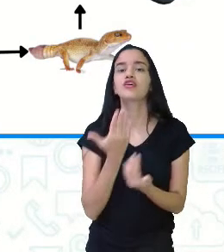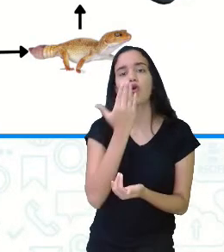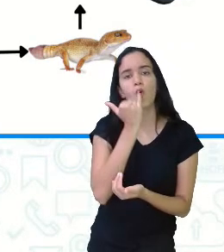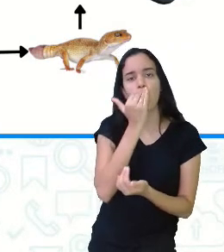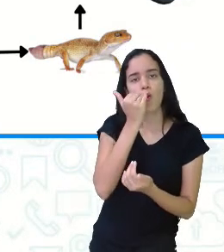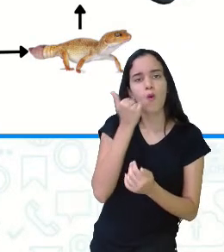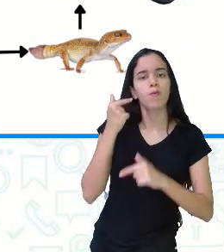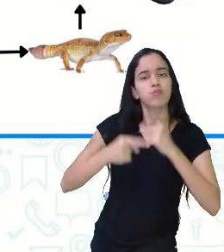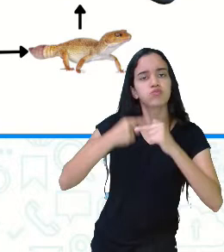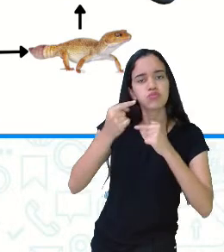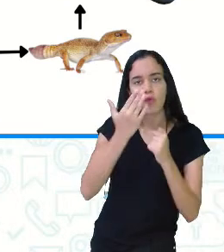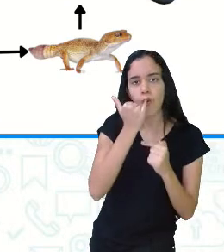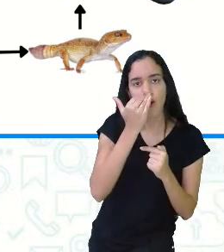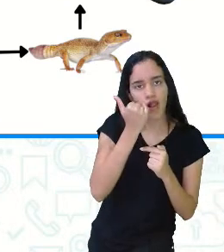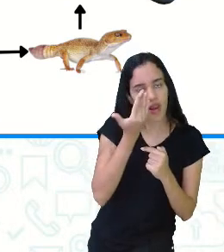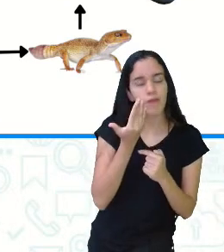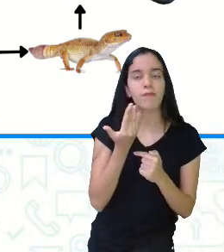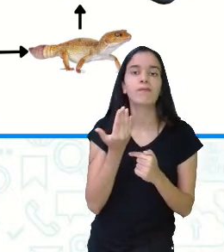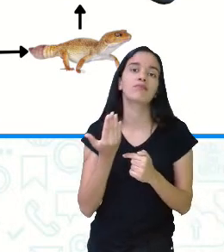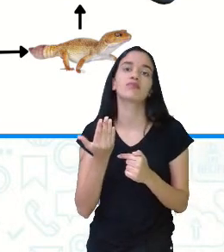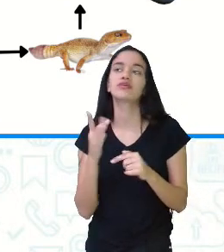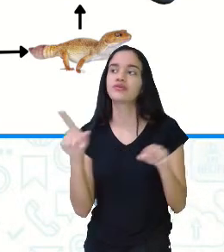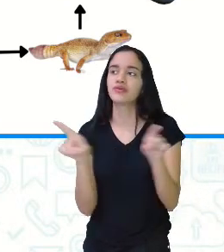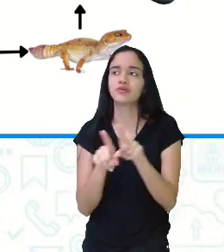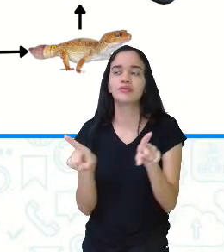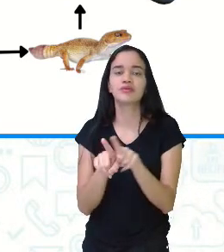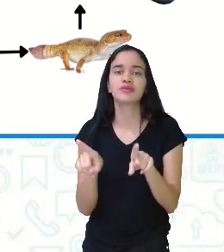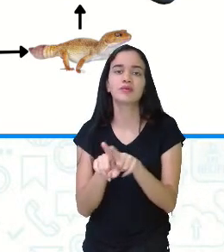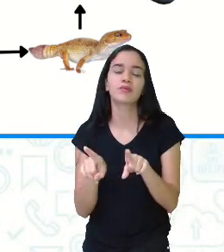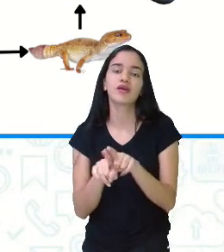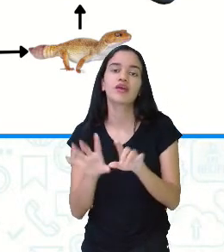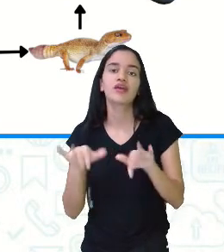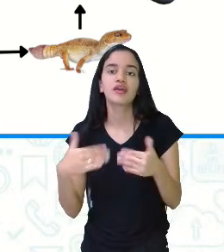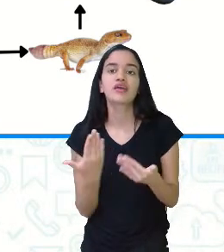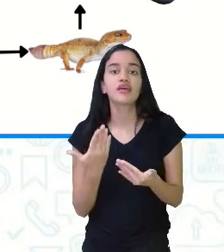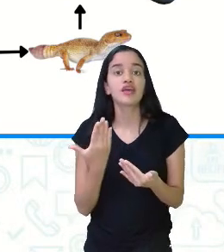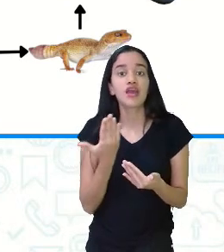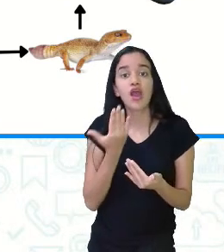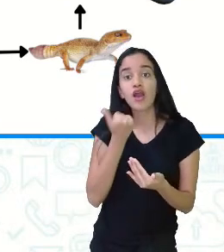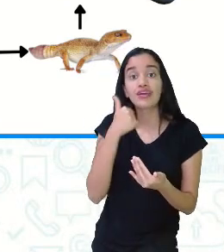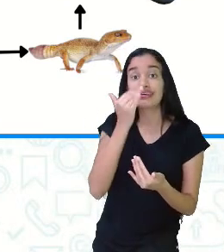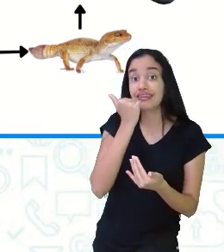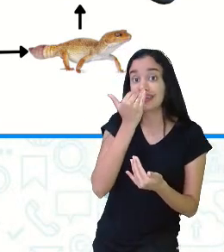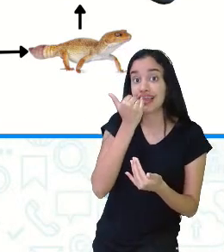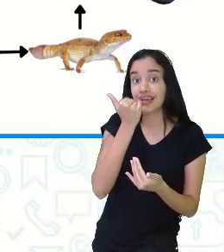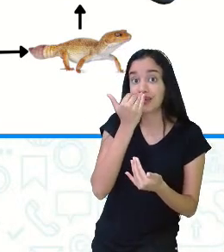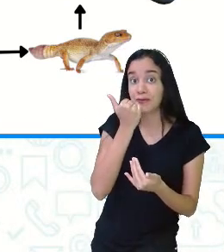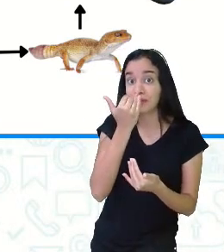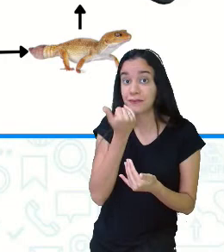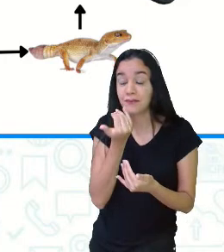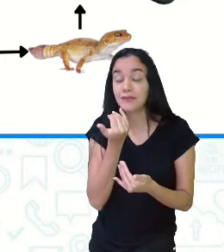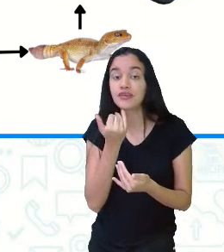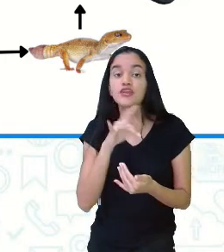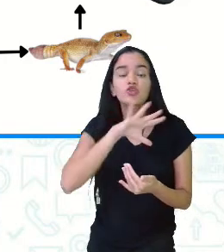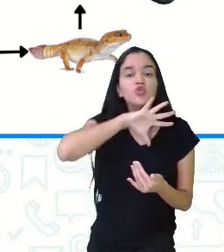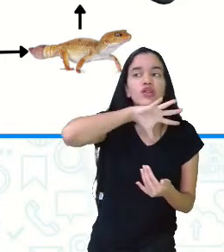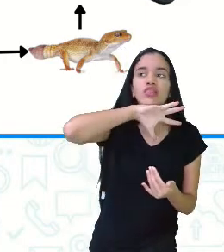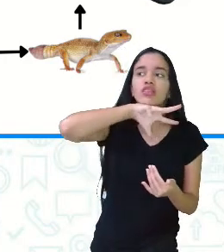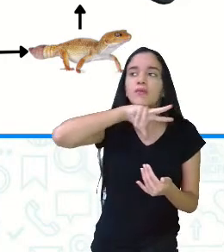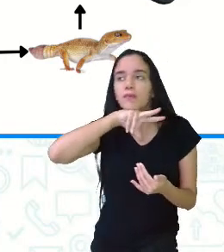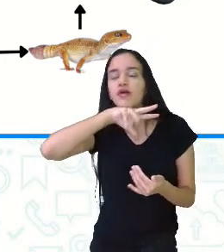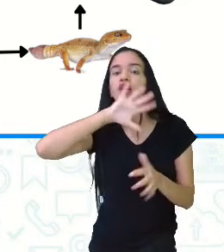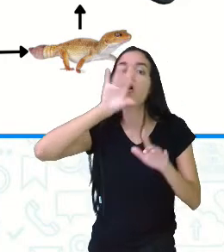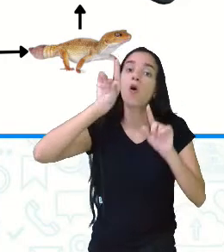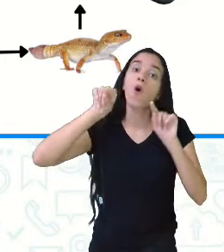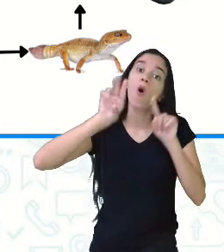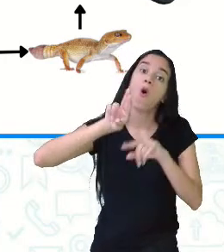ordem, que são os que se alimentam dos produtores, e os consumidores da segunda ordem, que se alimentam dos consumidores da primeira, ou até